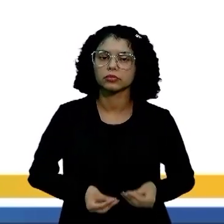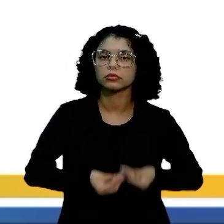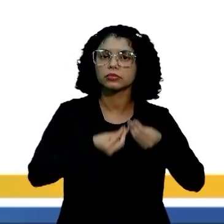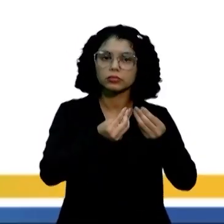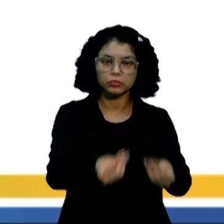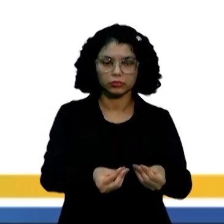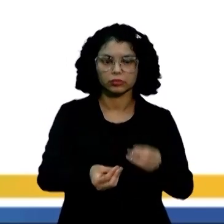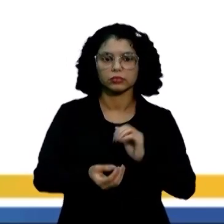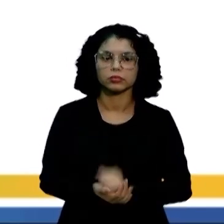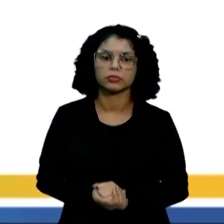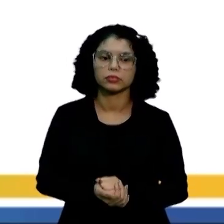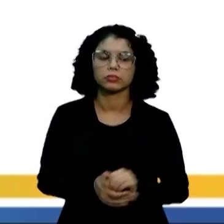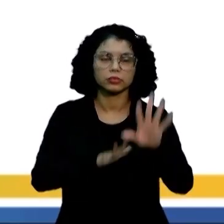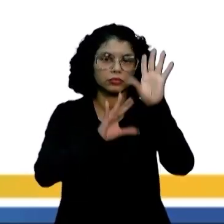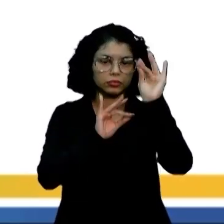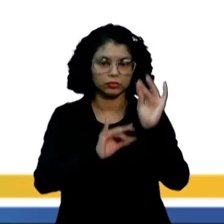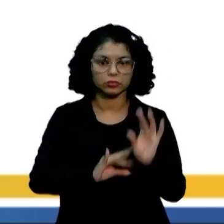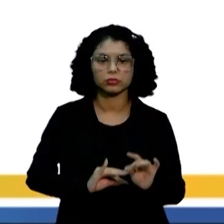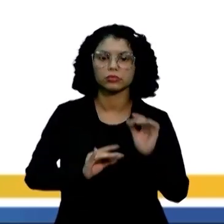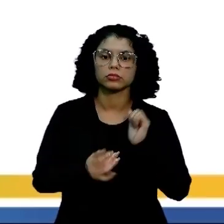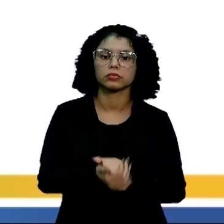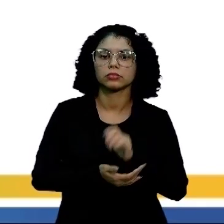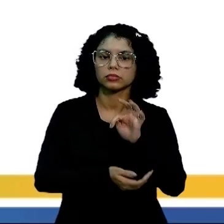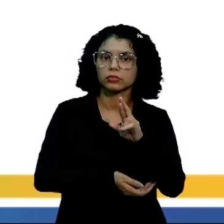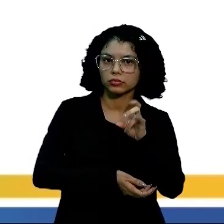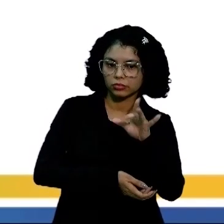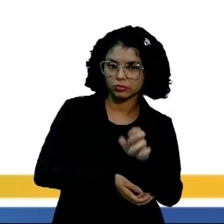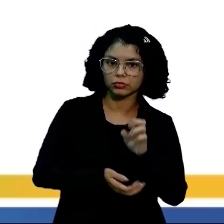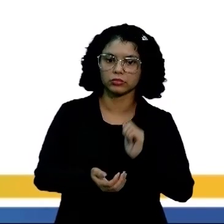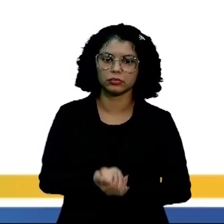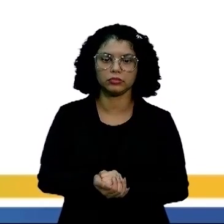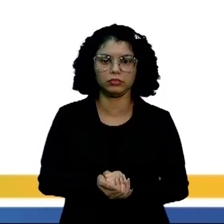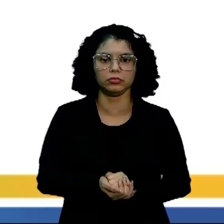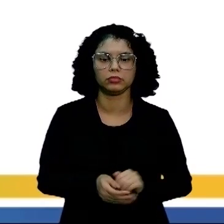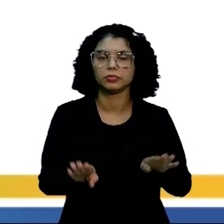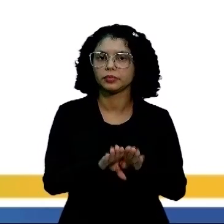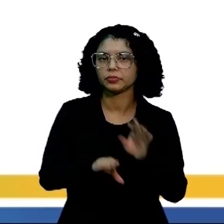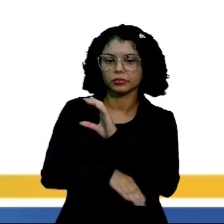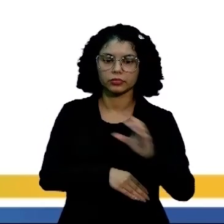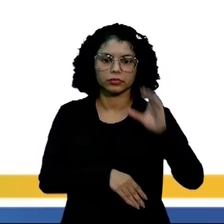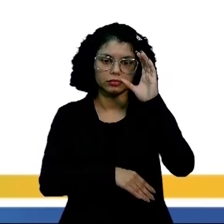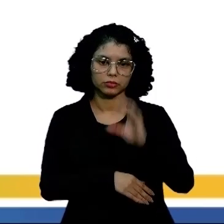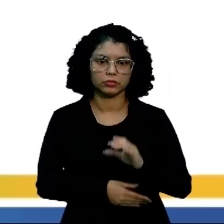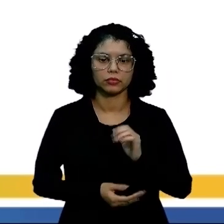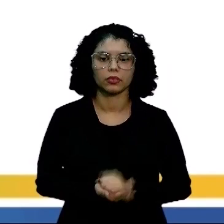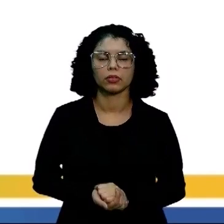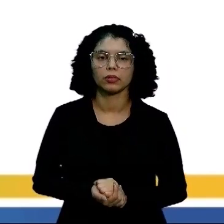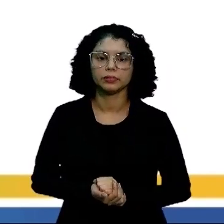Pádua, detalhe da obra do mestre Ataíde, na matriz de Santo Antônio em ouro branco.